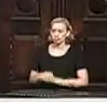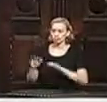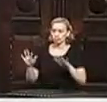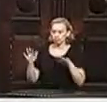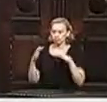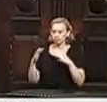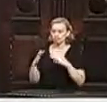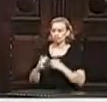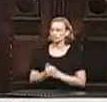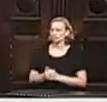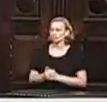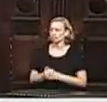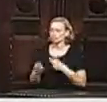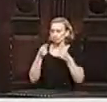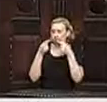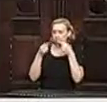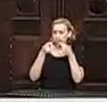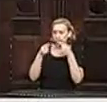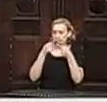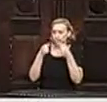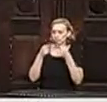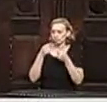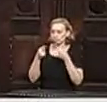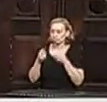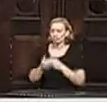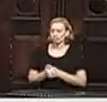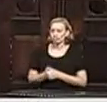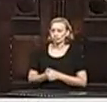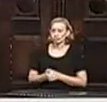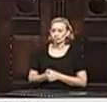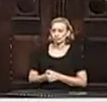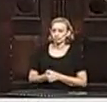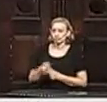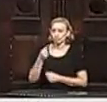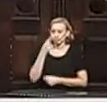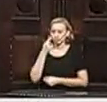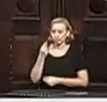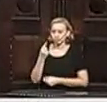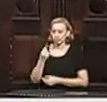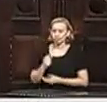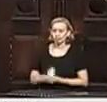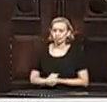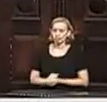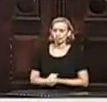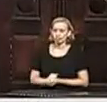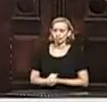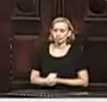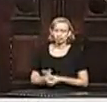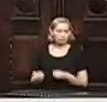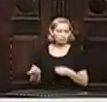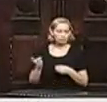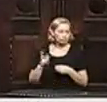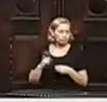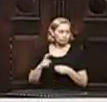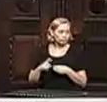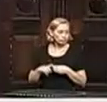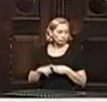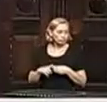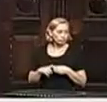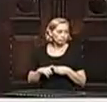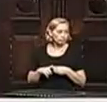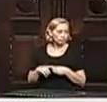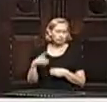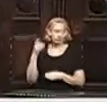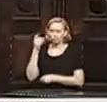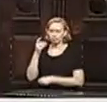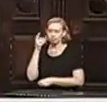atenção nessa discussão, e eu vejo retornar ao plenário o deputado Paulo Melo. Eu conversei com o